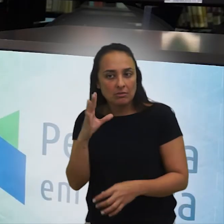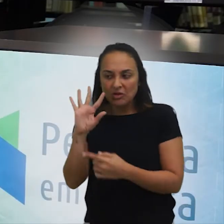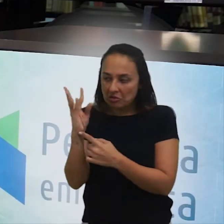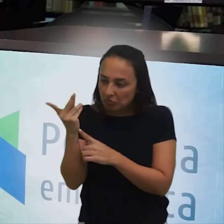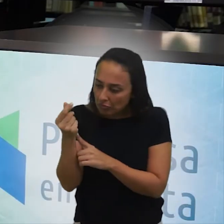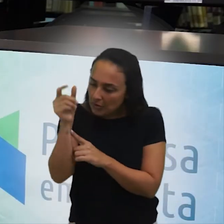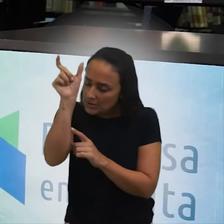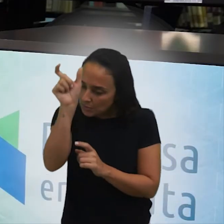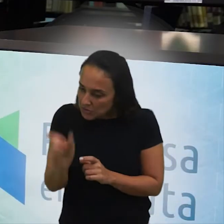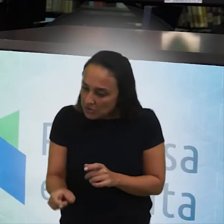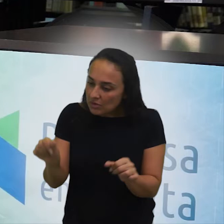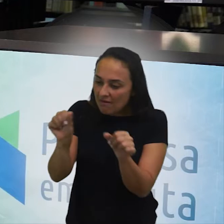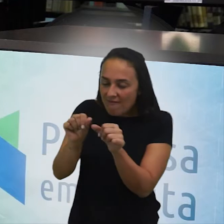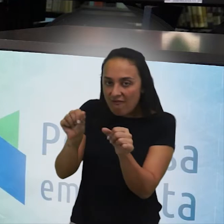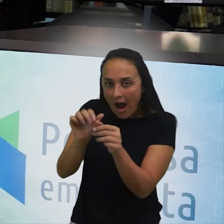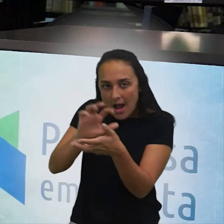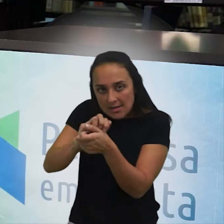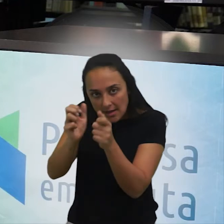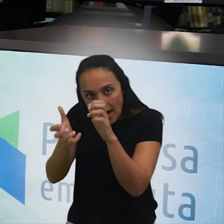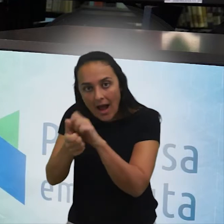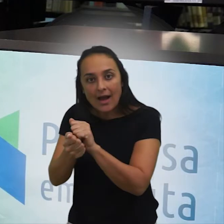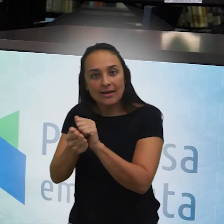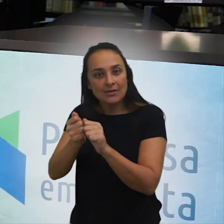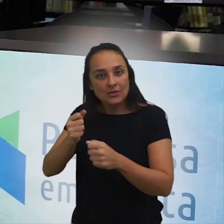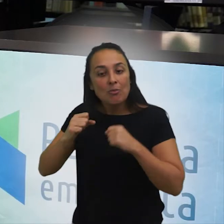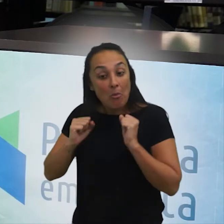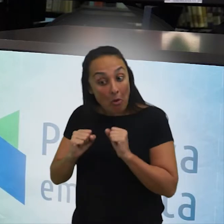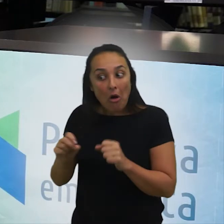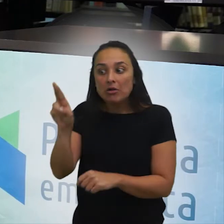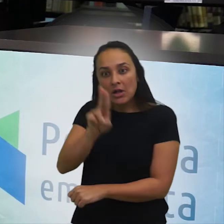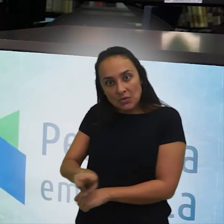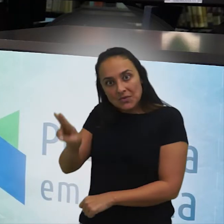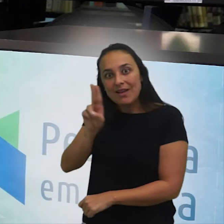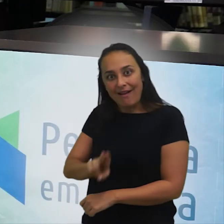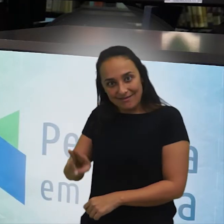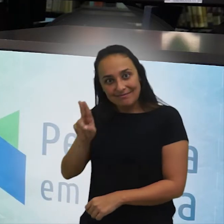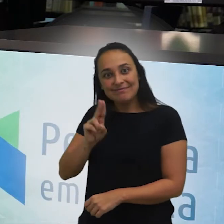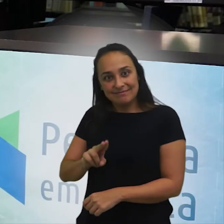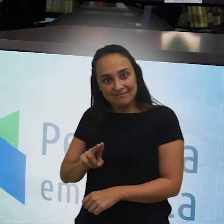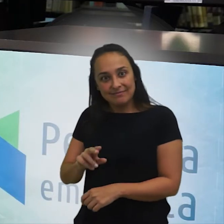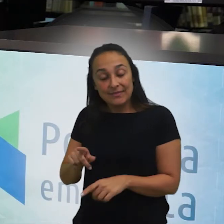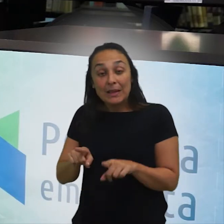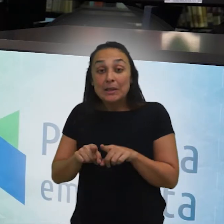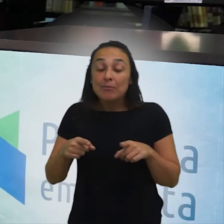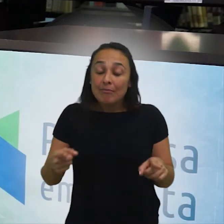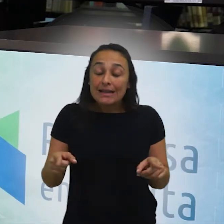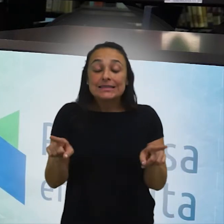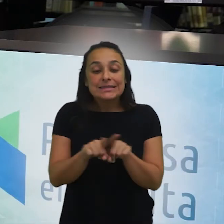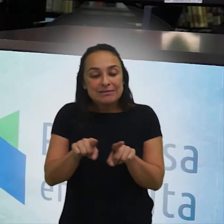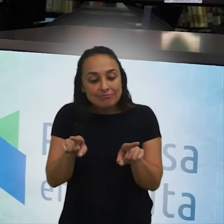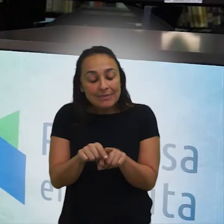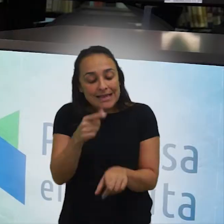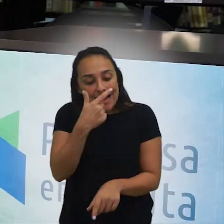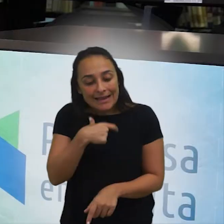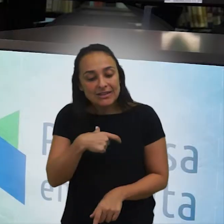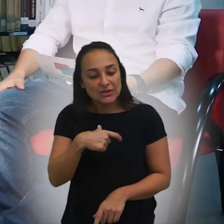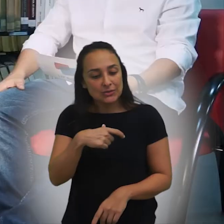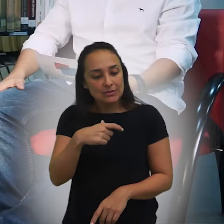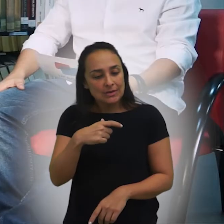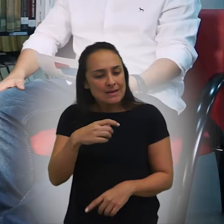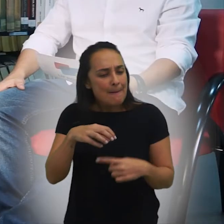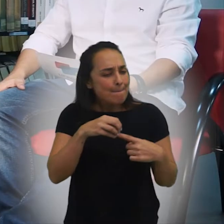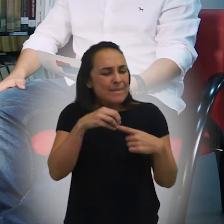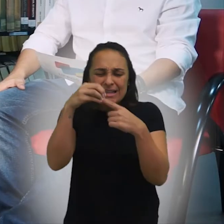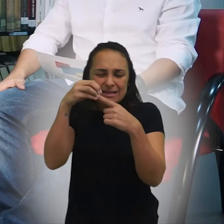estão inseridas hoje, mas eu acho que, principalmente, a questão da pluralidade é o perfil